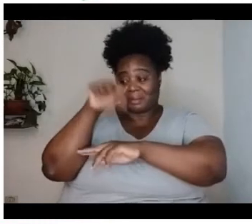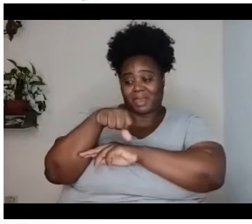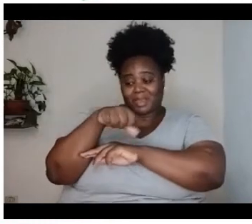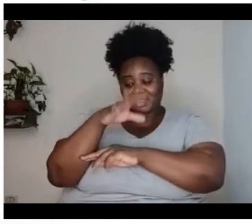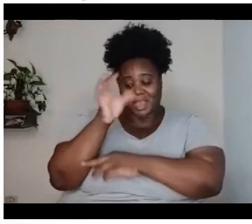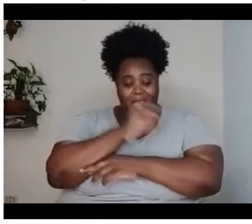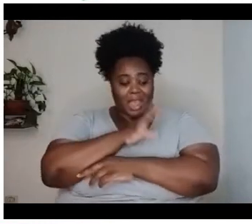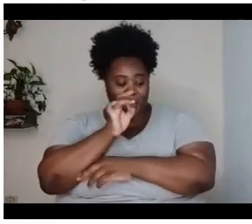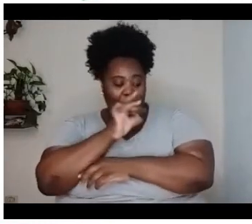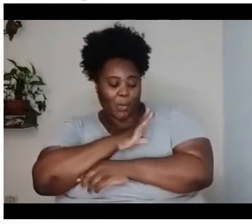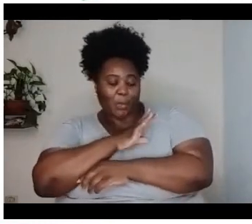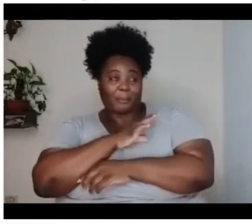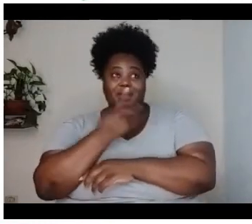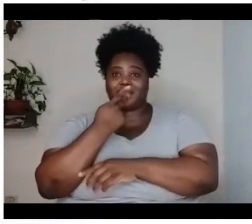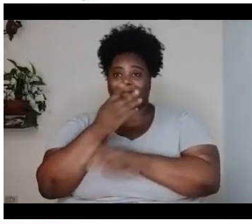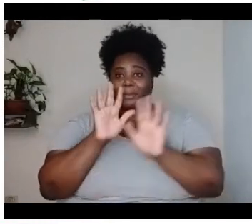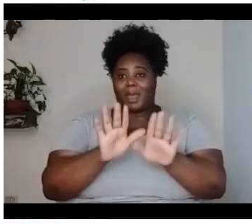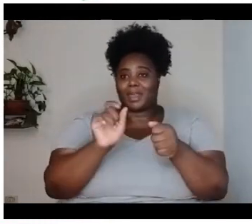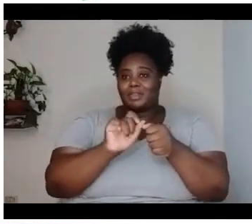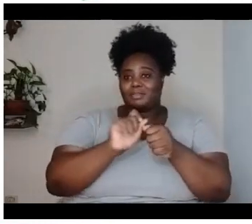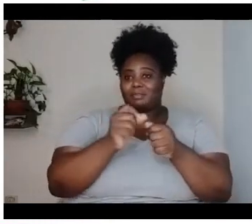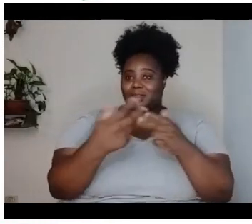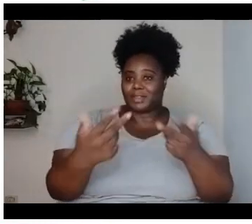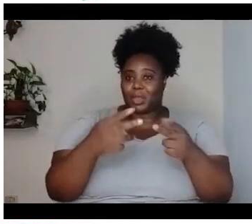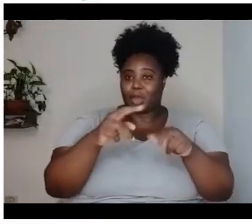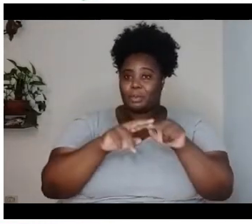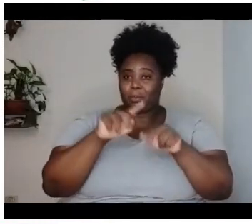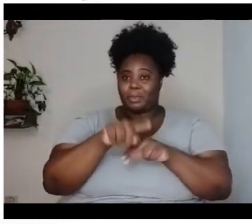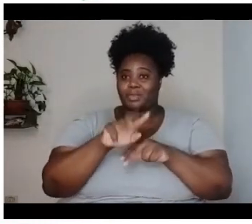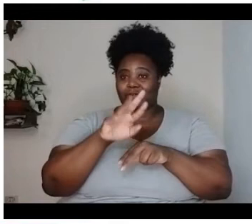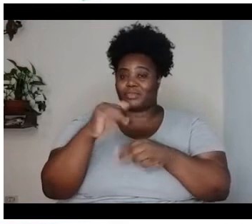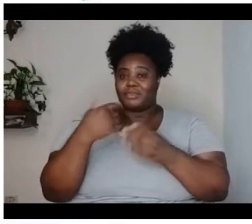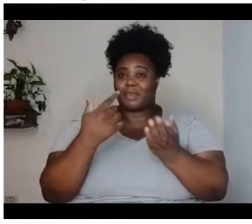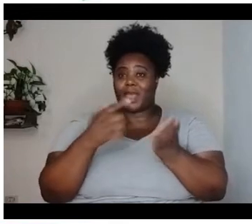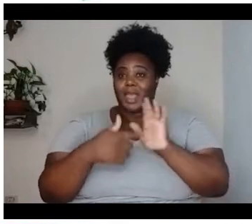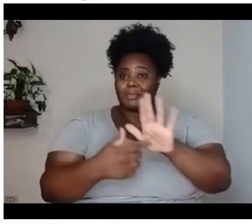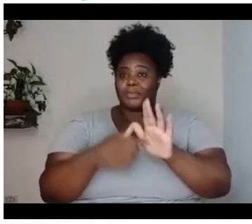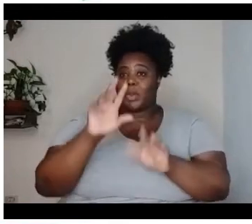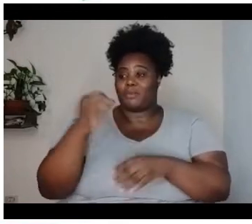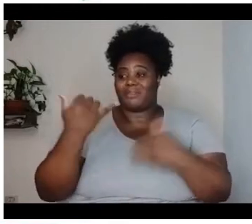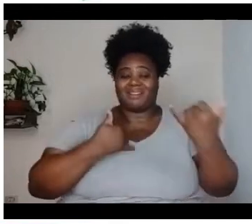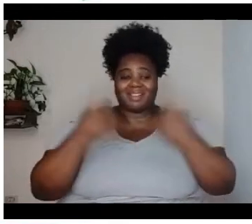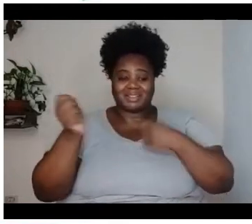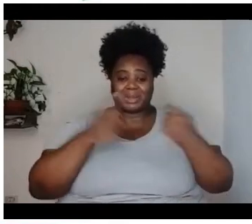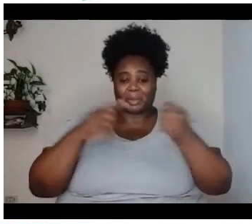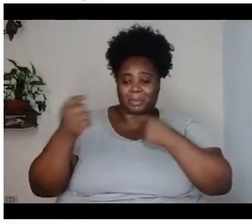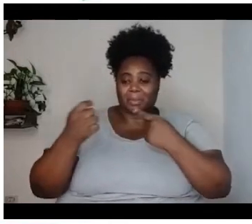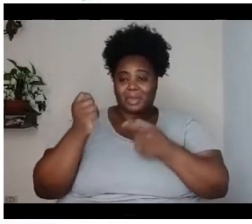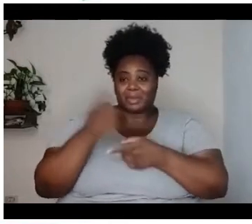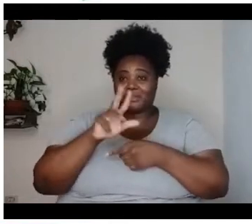medo, deixar de fazer certas coisas porque não vai ser publicado, ou vão censurar, ou, sabe, vão